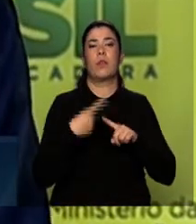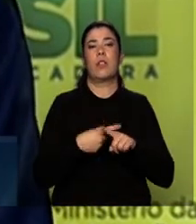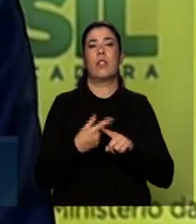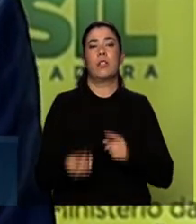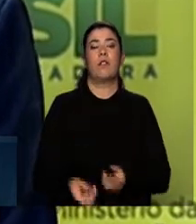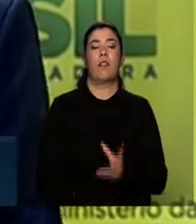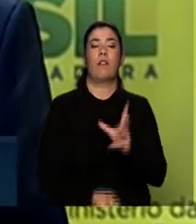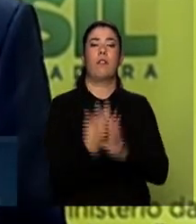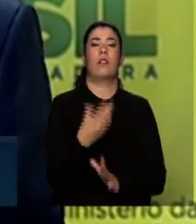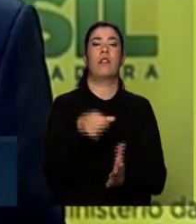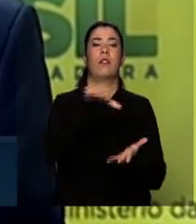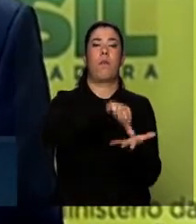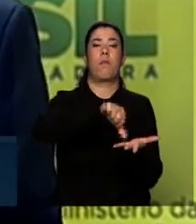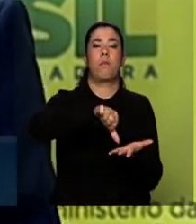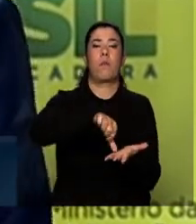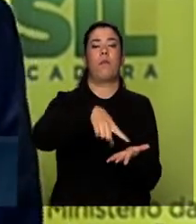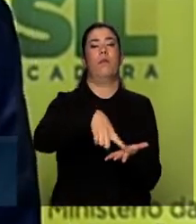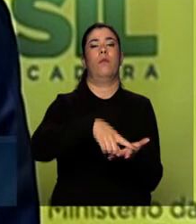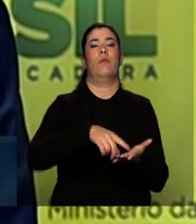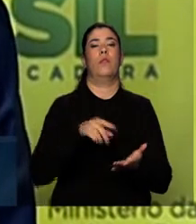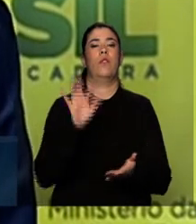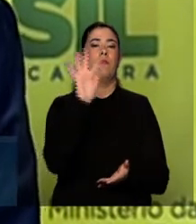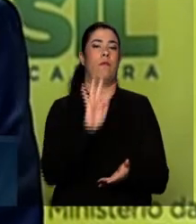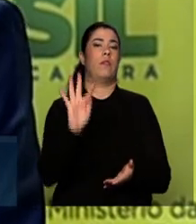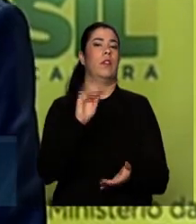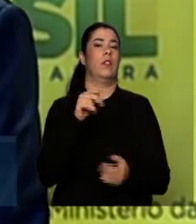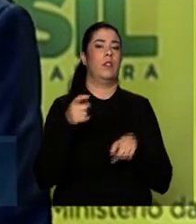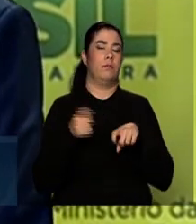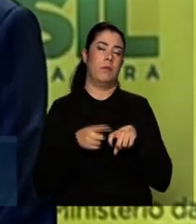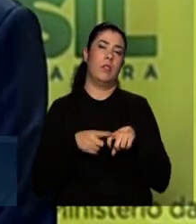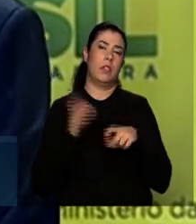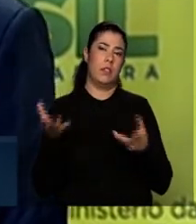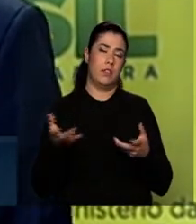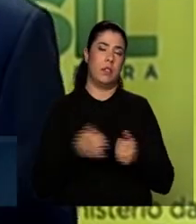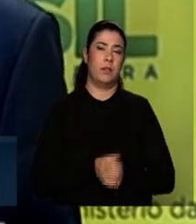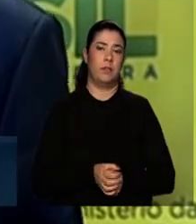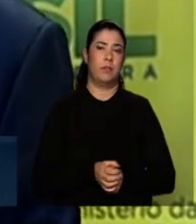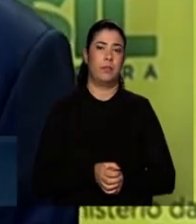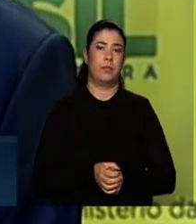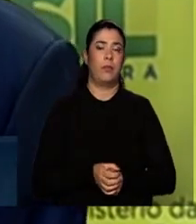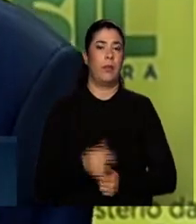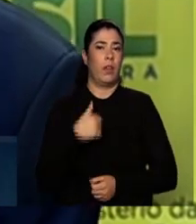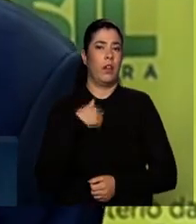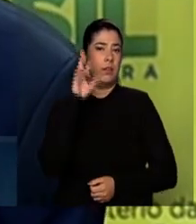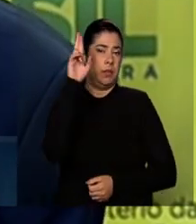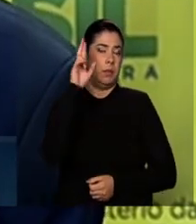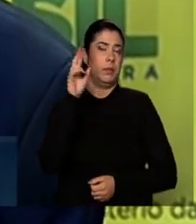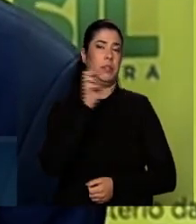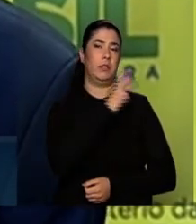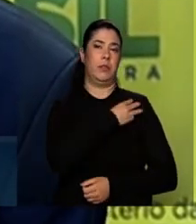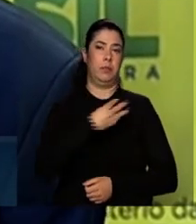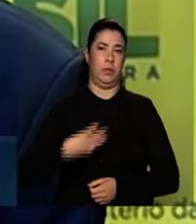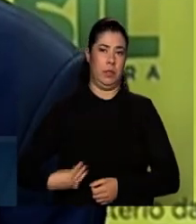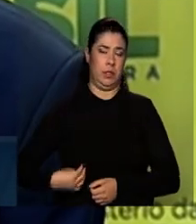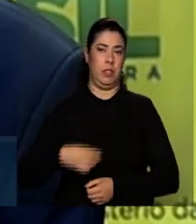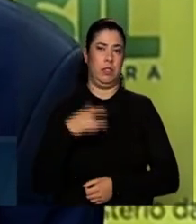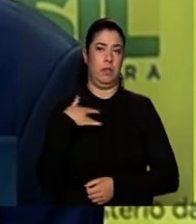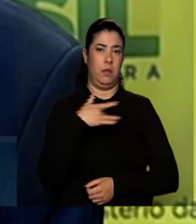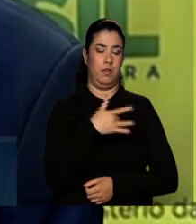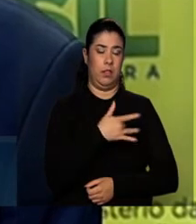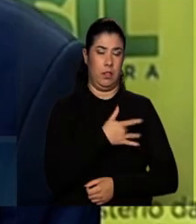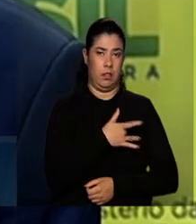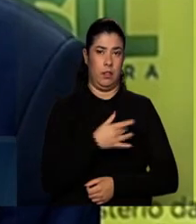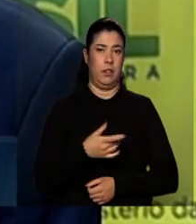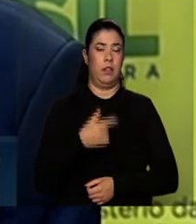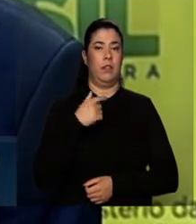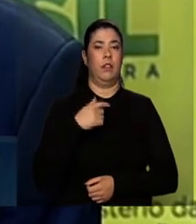se instala, e isso é muito importante, né? Então, eu estou, como ministro da Saúde, muito feliz e agradeço a oportunidade de estar